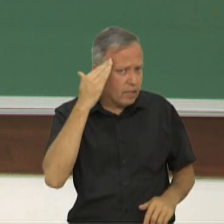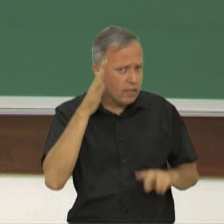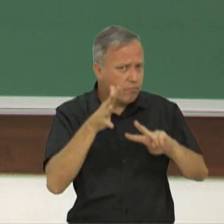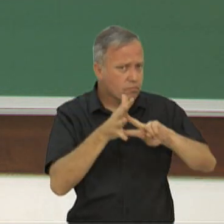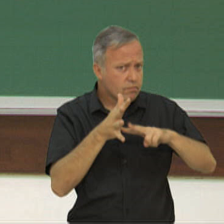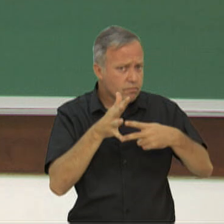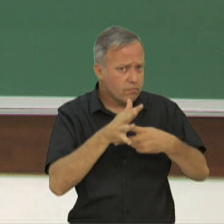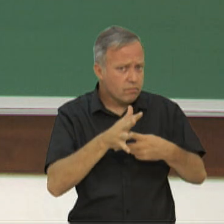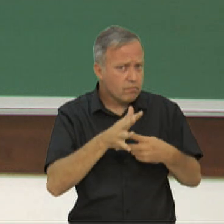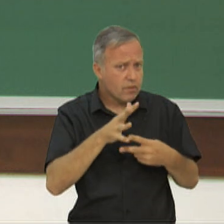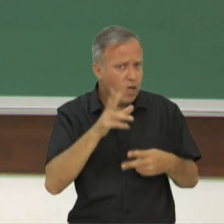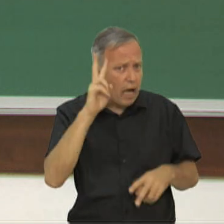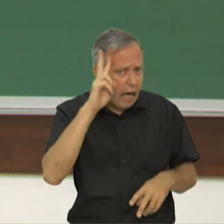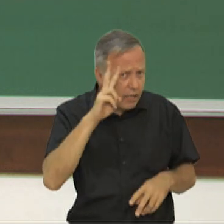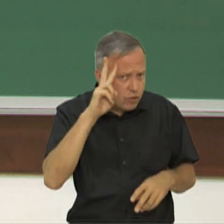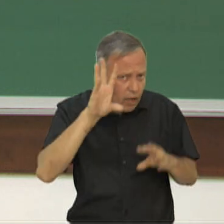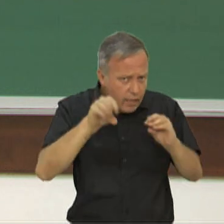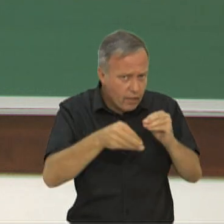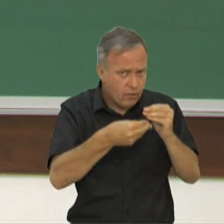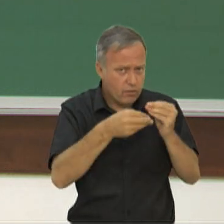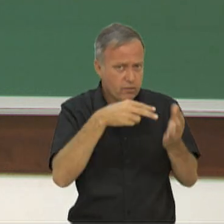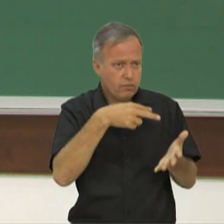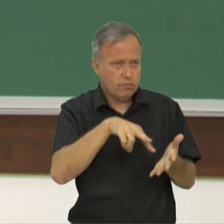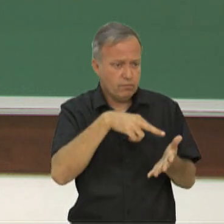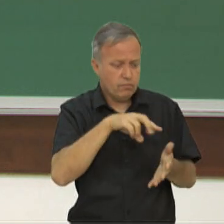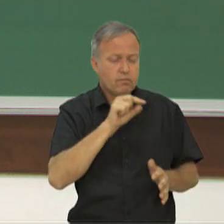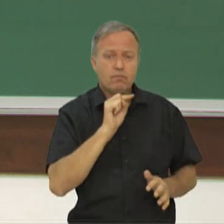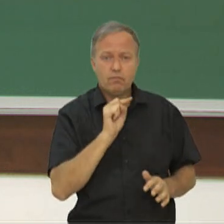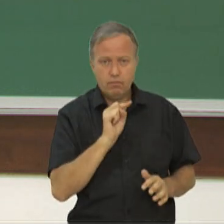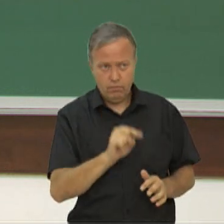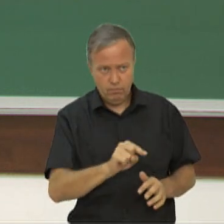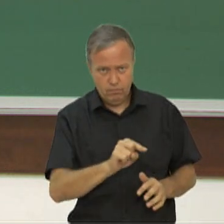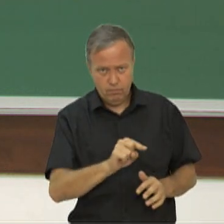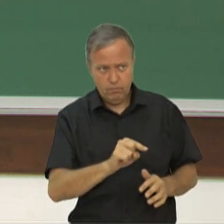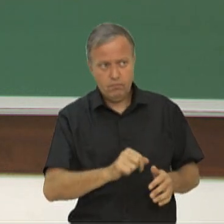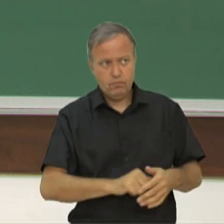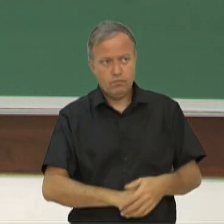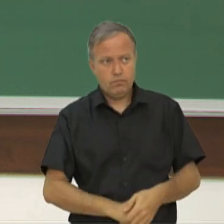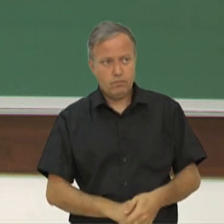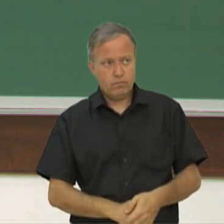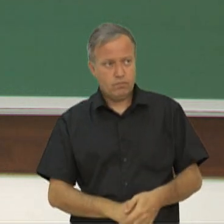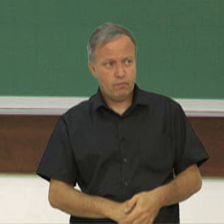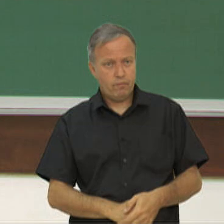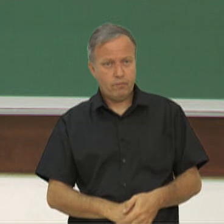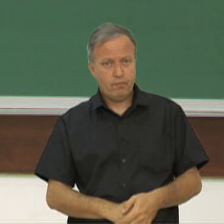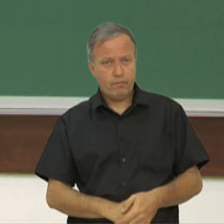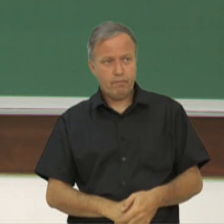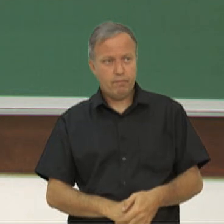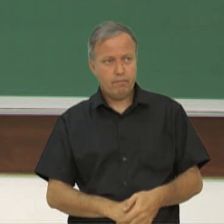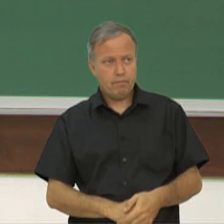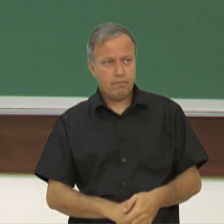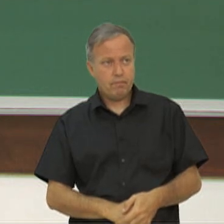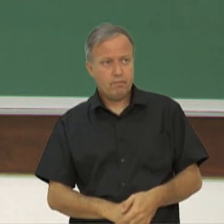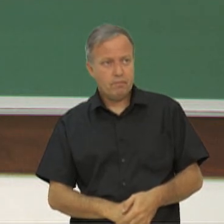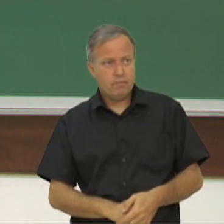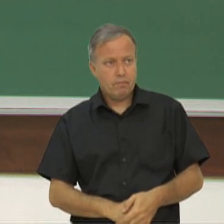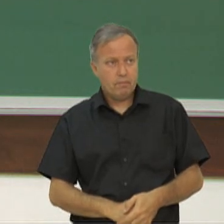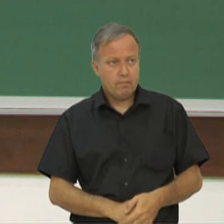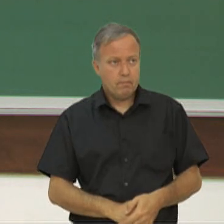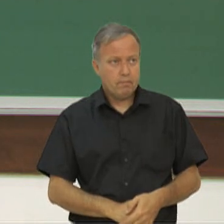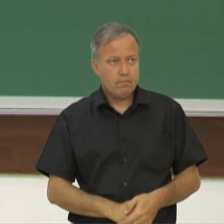uma história na dança, certo? A ser contada, ok? Vamos seguir em frente e ver o que nós temos aqui? Vamos